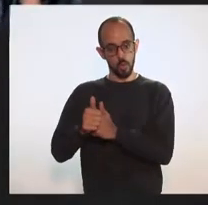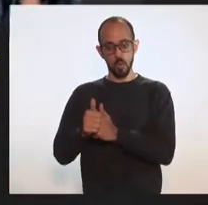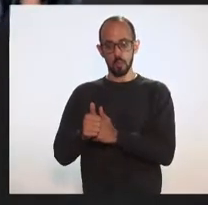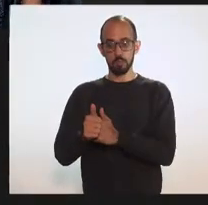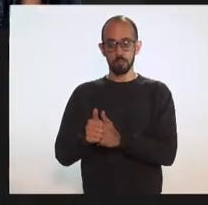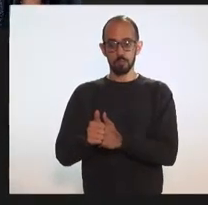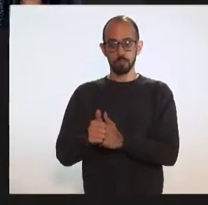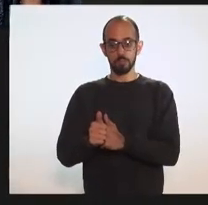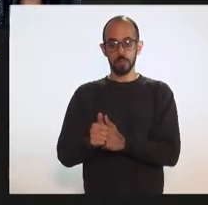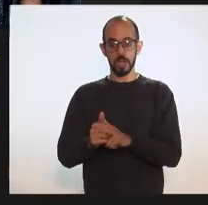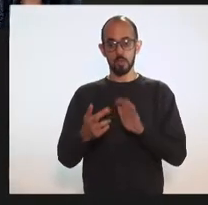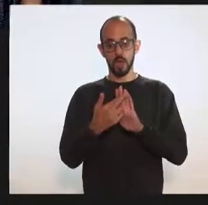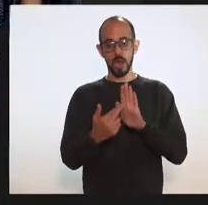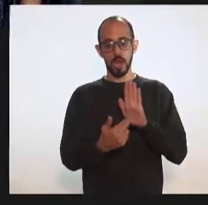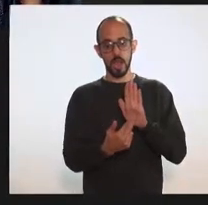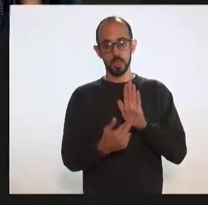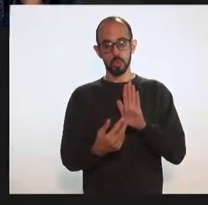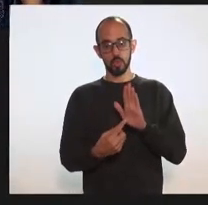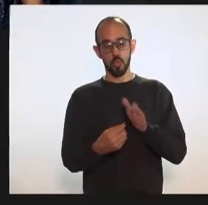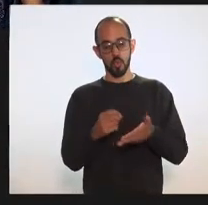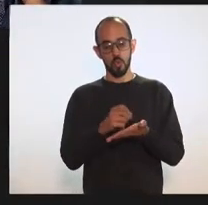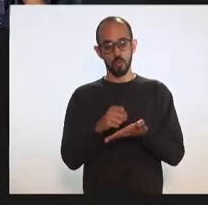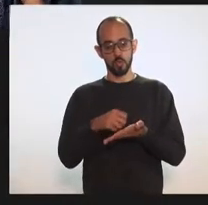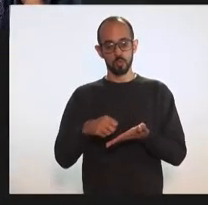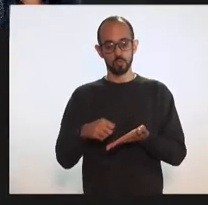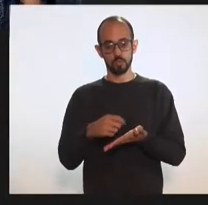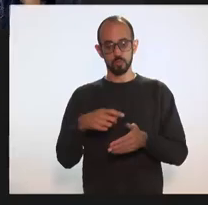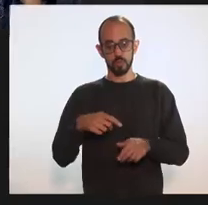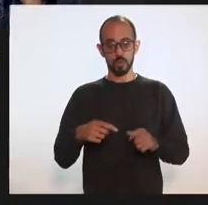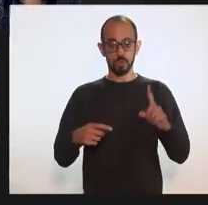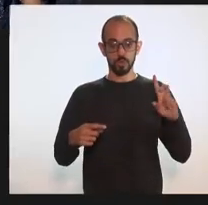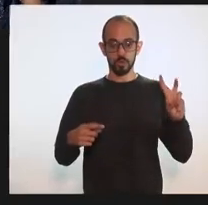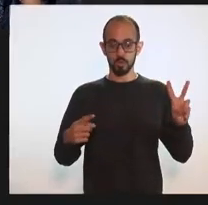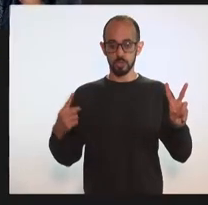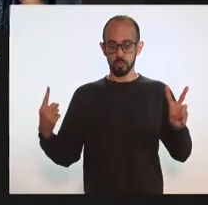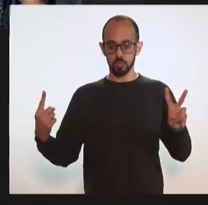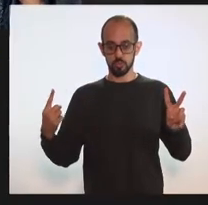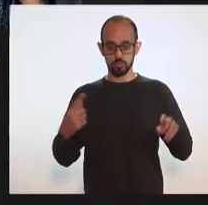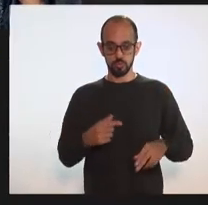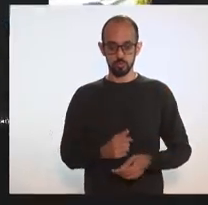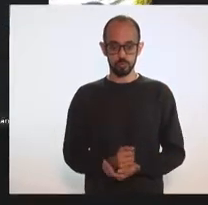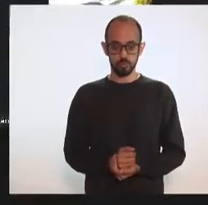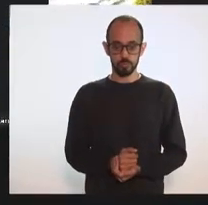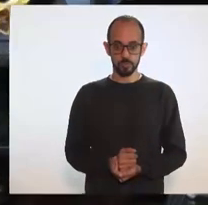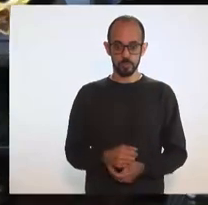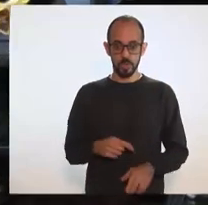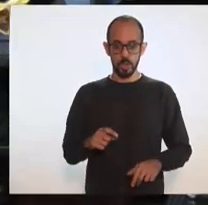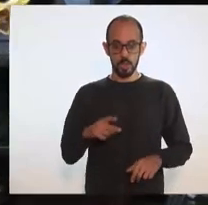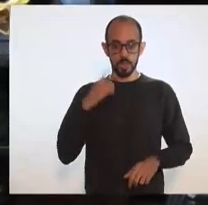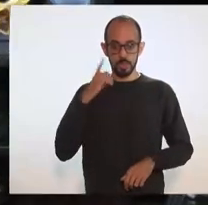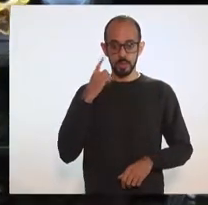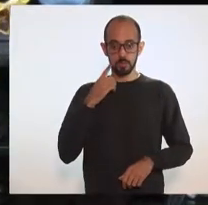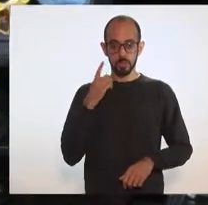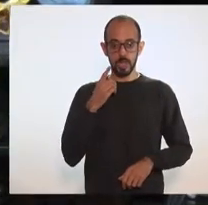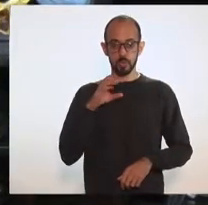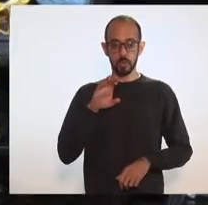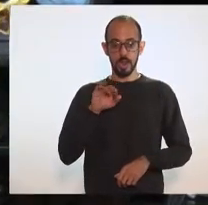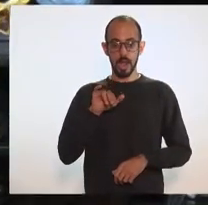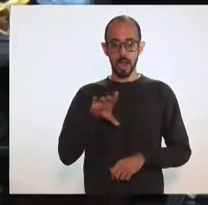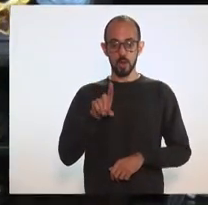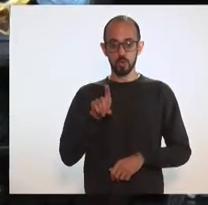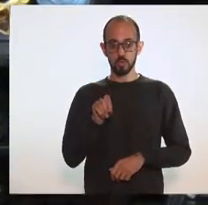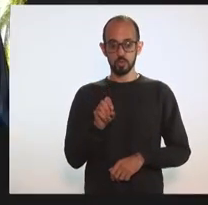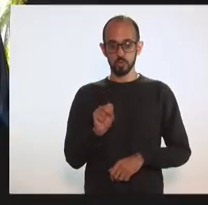acompanha o relator seu presidente 2 a 1 o deputado Carlos minc